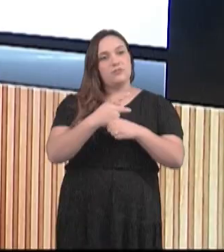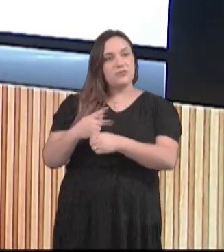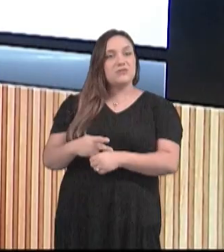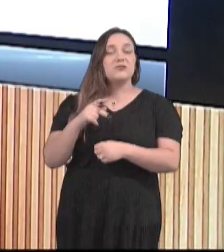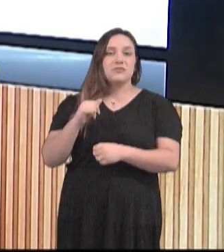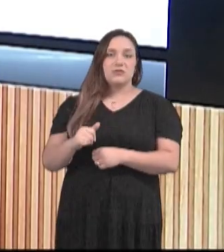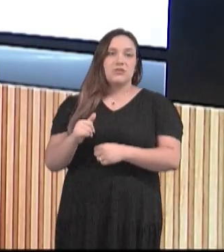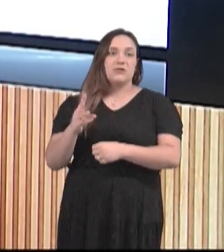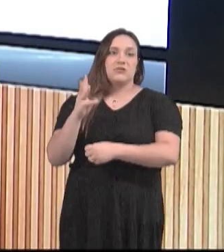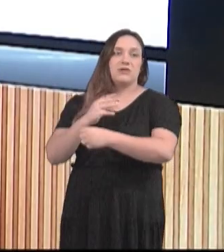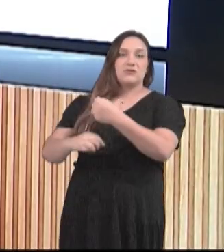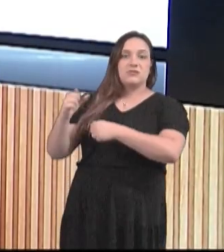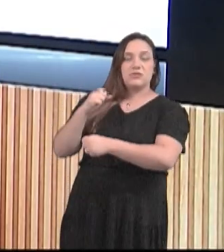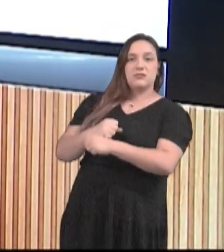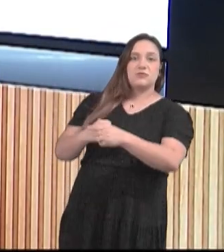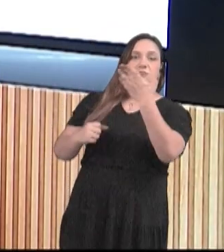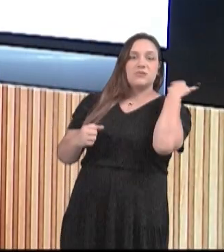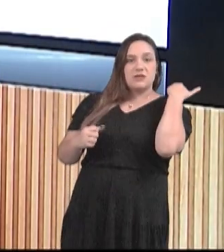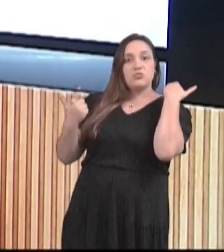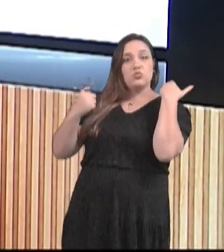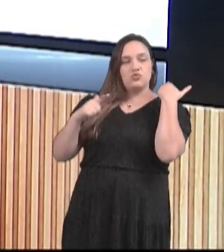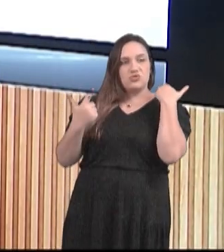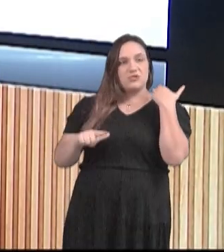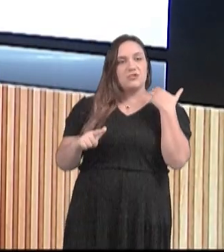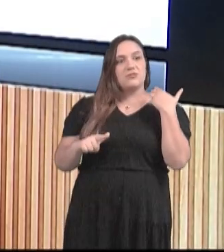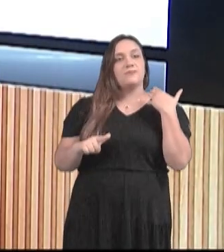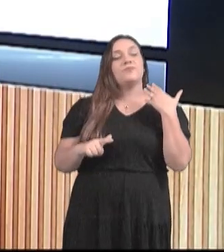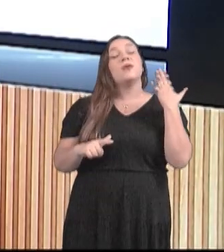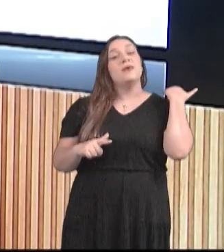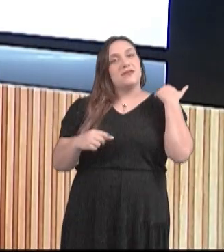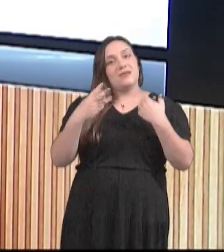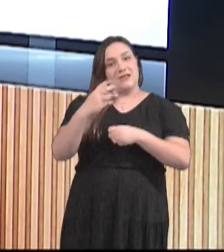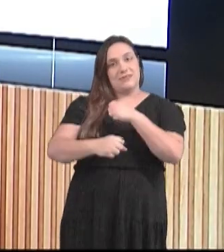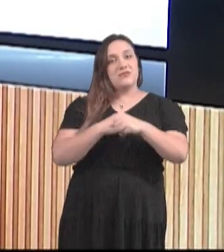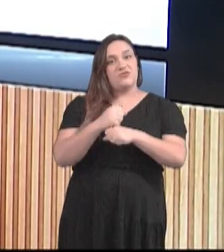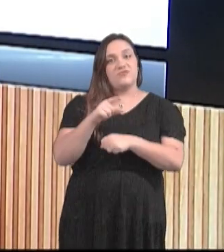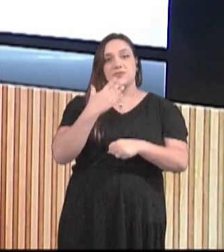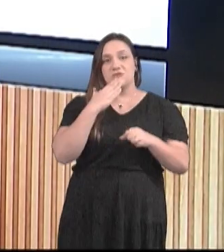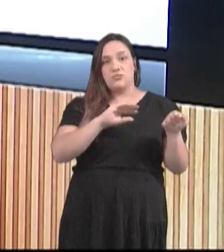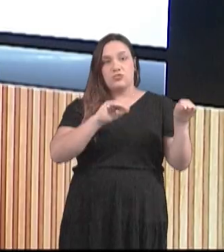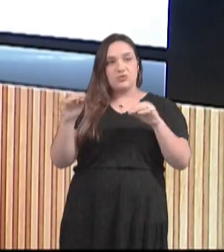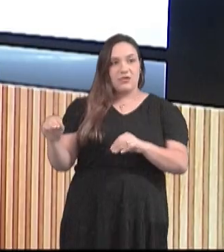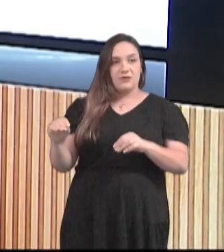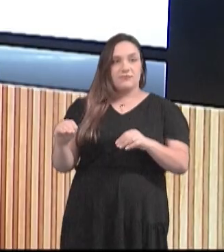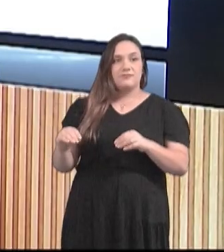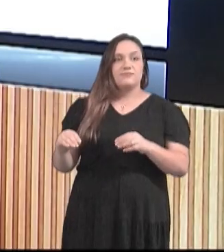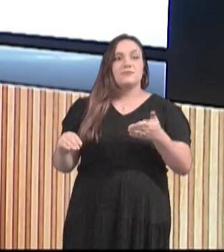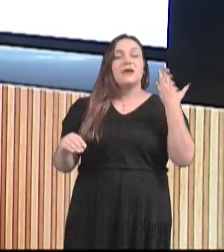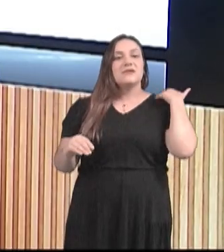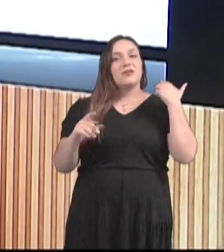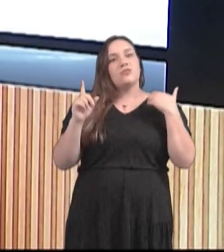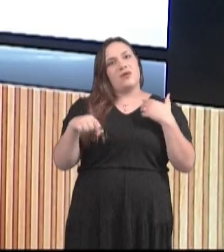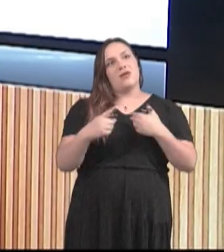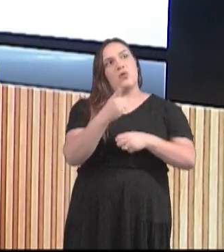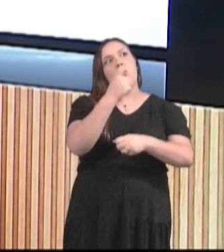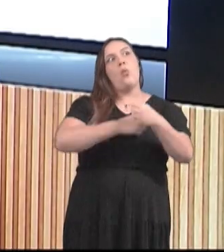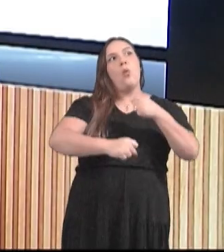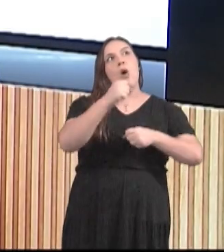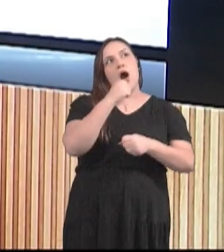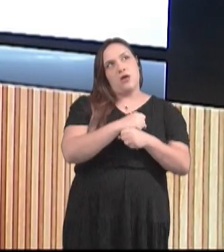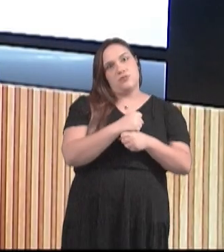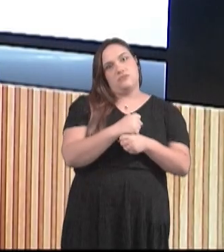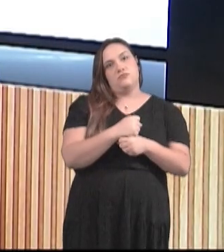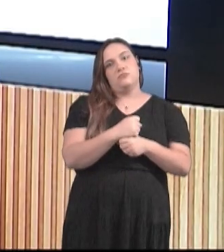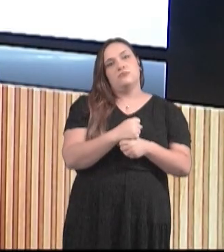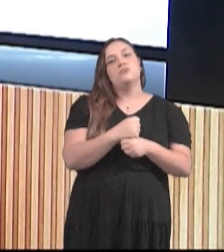anteriores esse pedido não tinha sido feito. O prazo anterior a essa norma de 3 anos era de 12 meses, um período